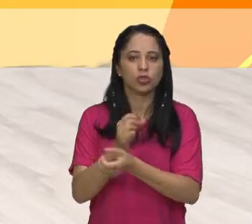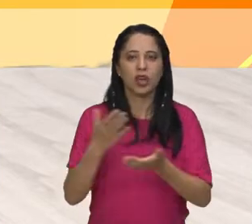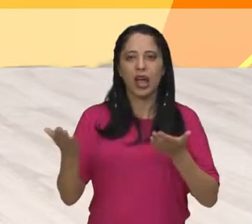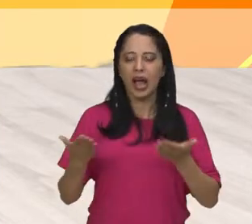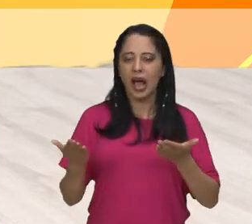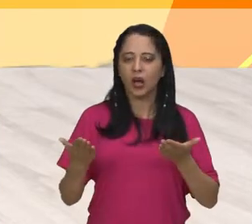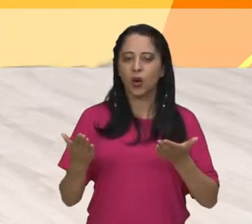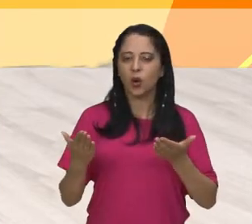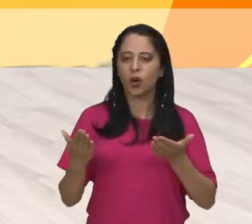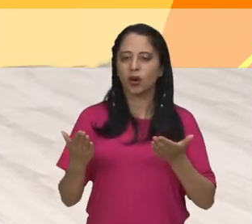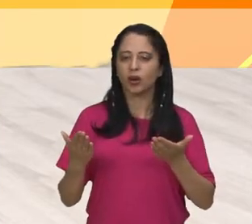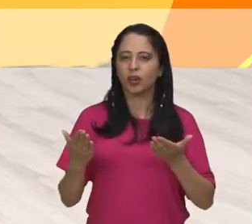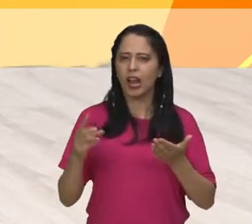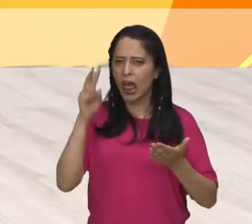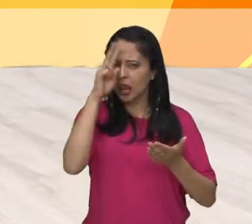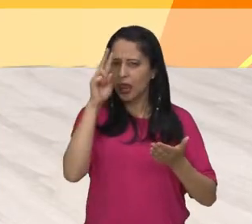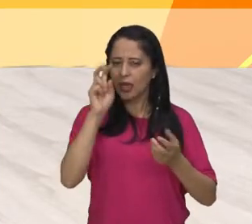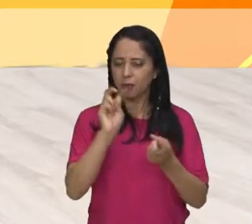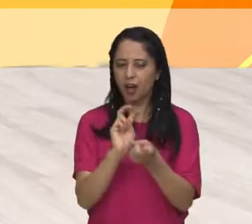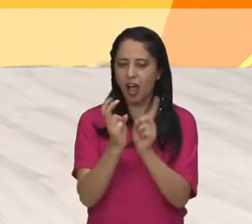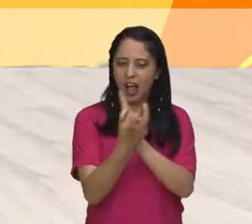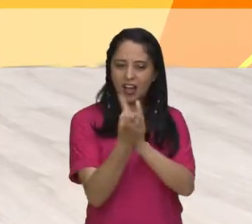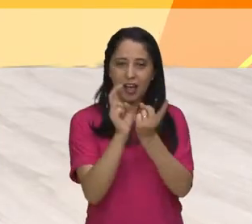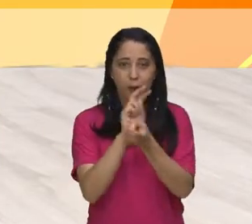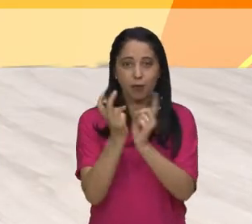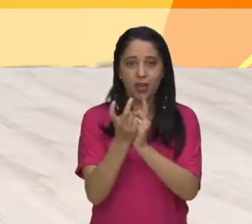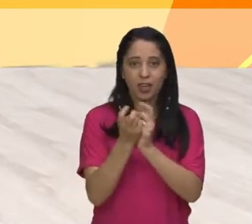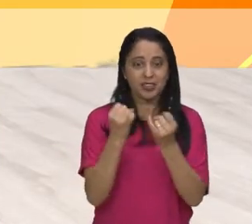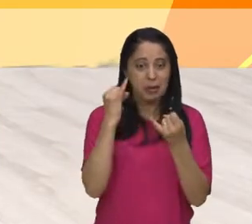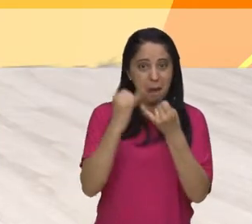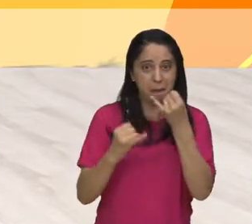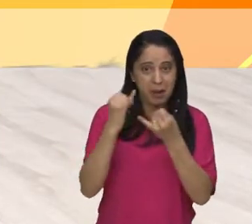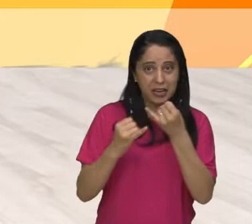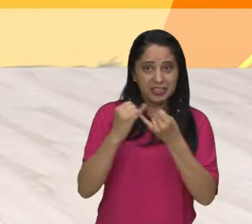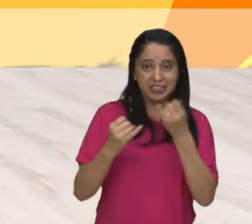ritmo brasileiro. Quem lembra aí da capoeira? Paranauê,